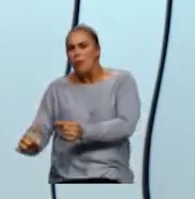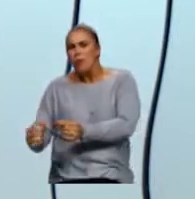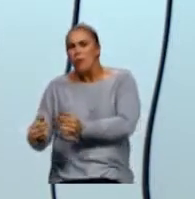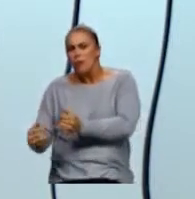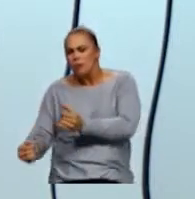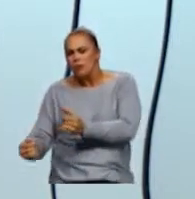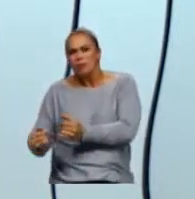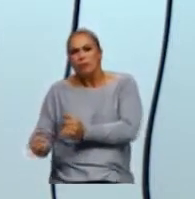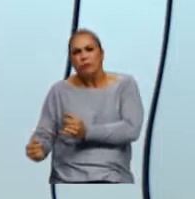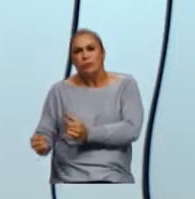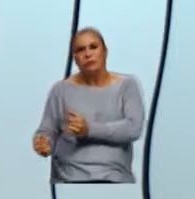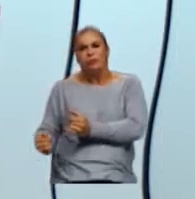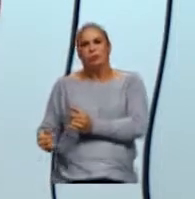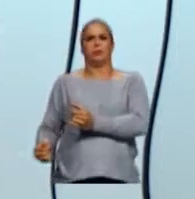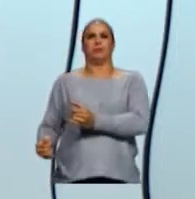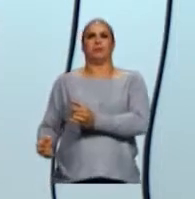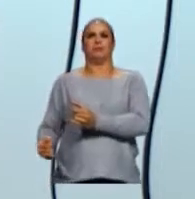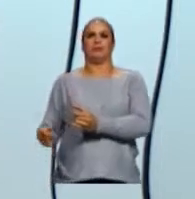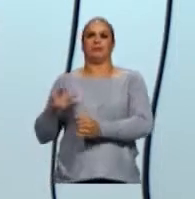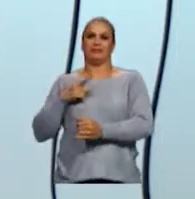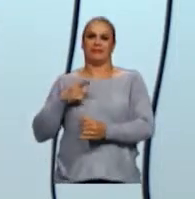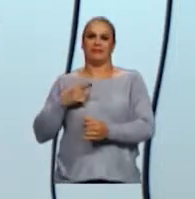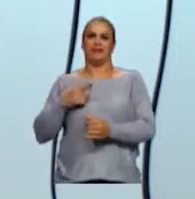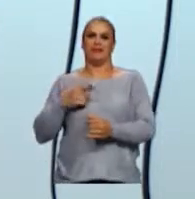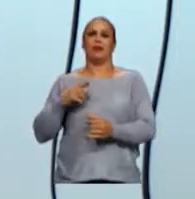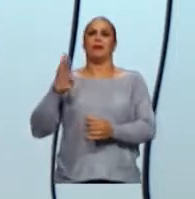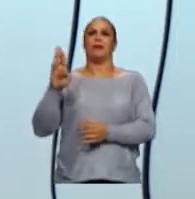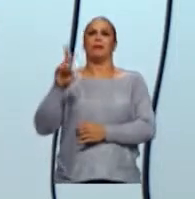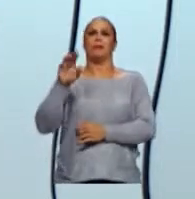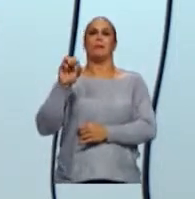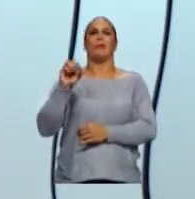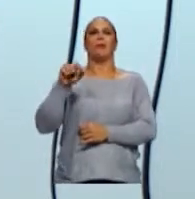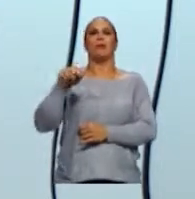são estruturas muito fininhas que chega até o pulmão.